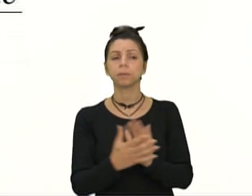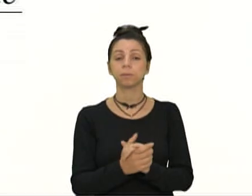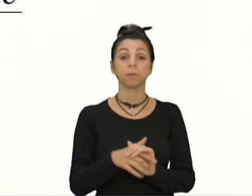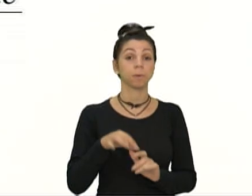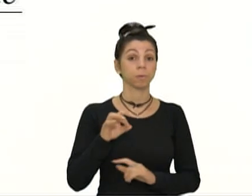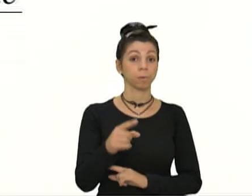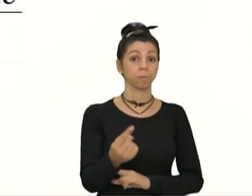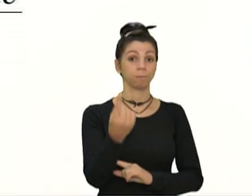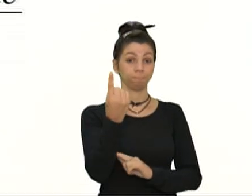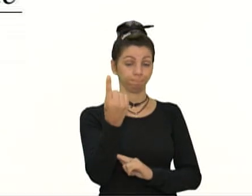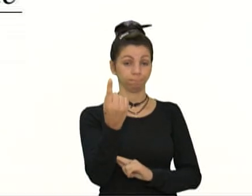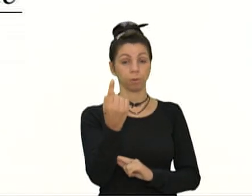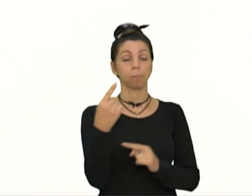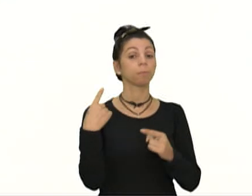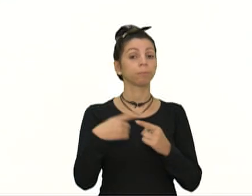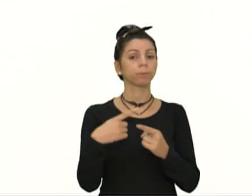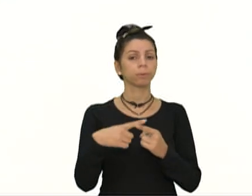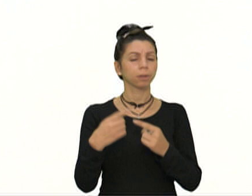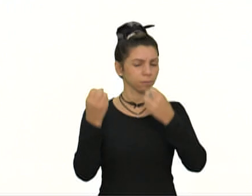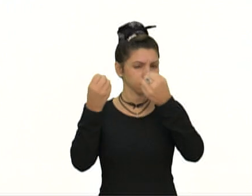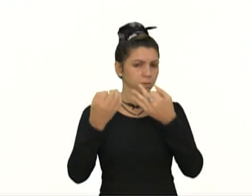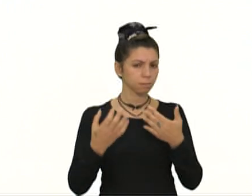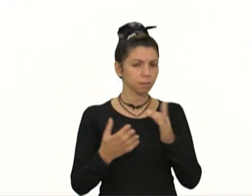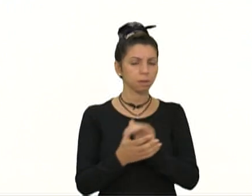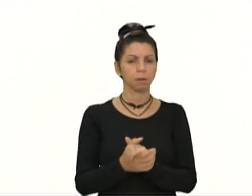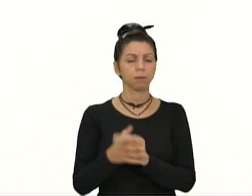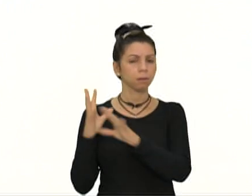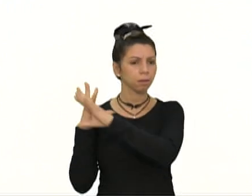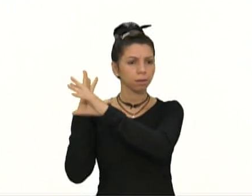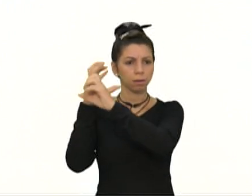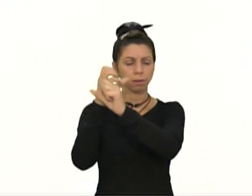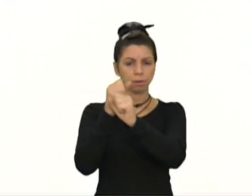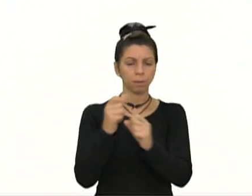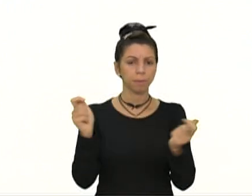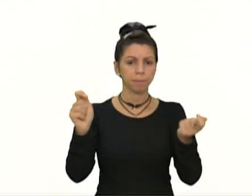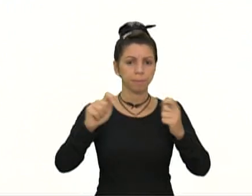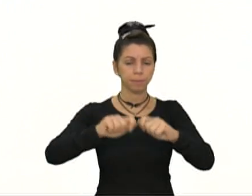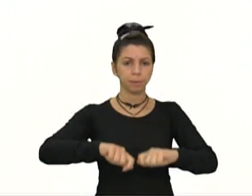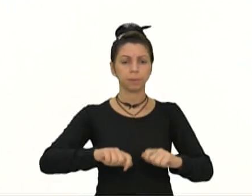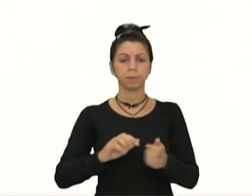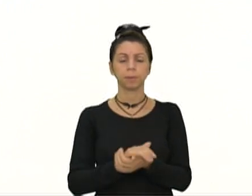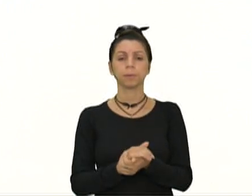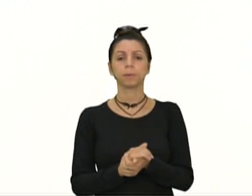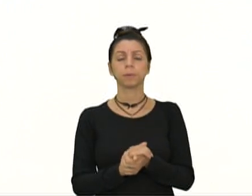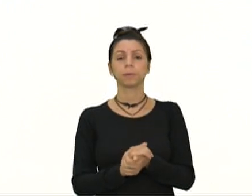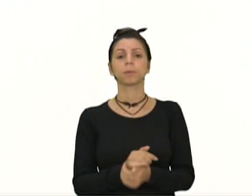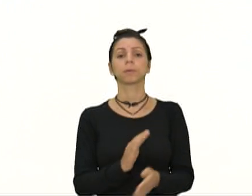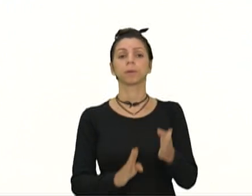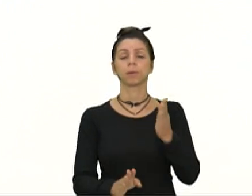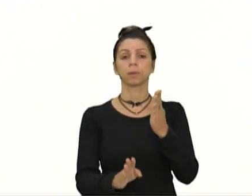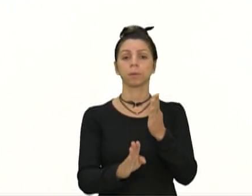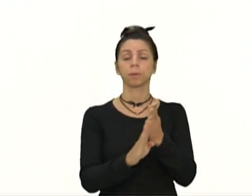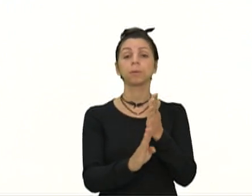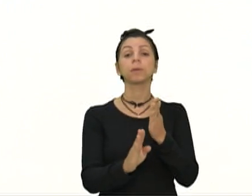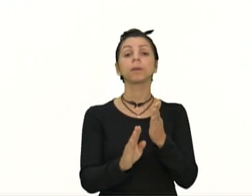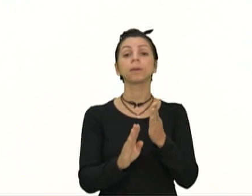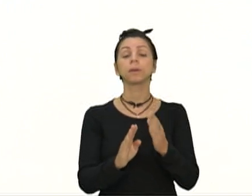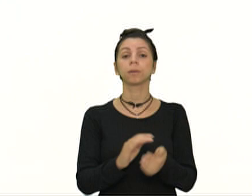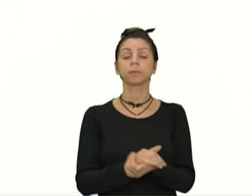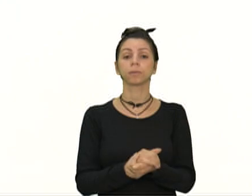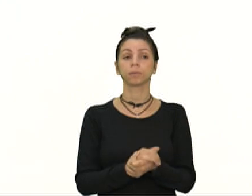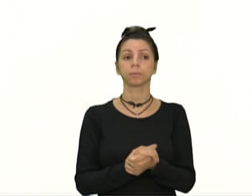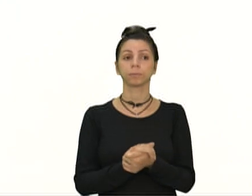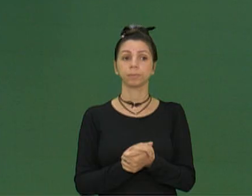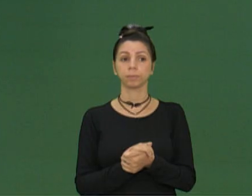Somente uma. Por quê? Vamos lá? Relembrando lá, eu precisava primeiro encontrar o quê? A condição de existência, que é o x ao